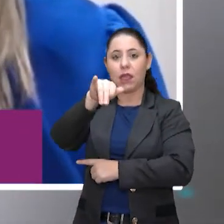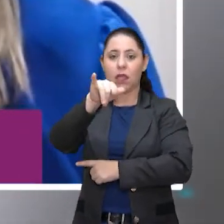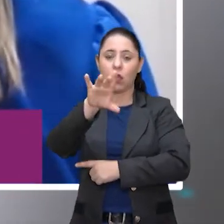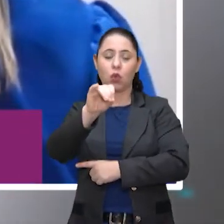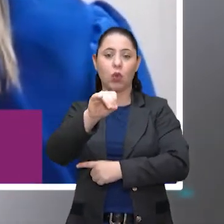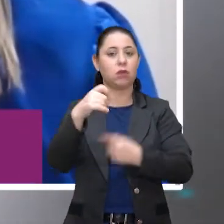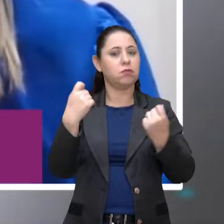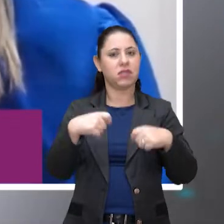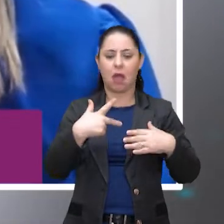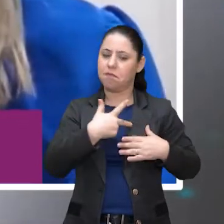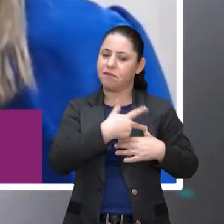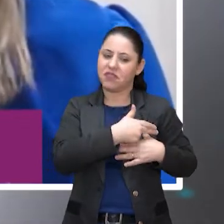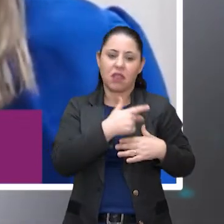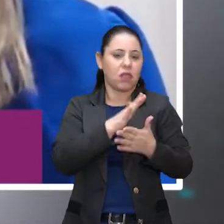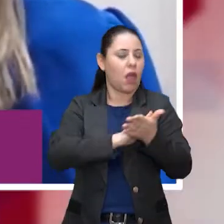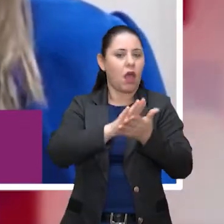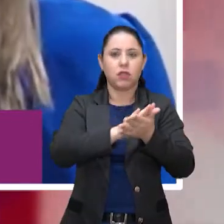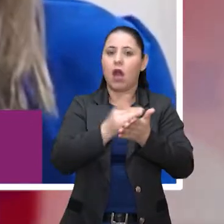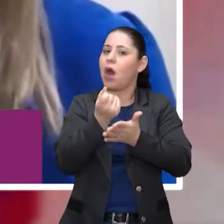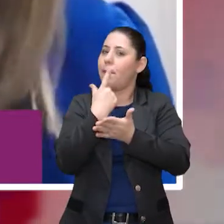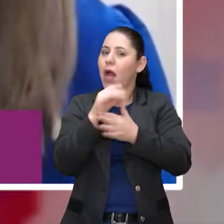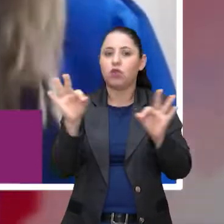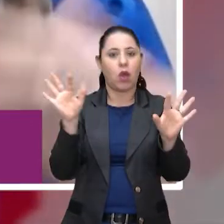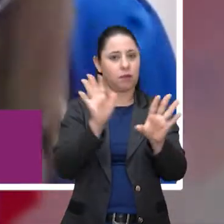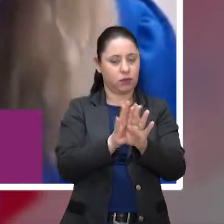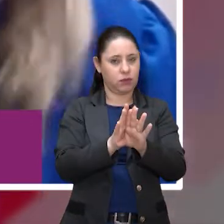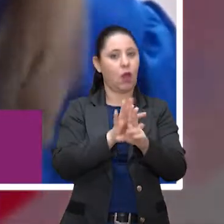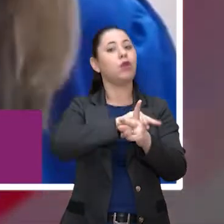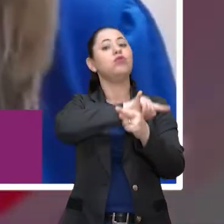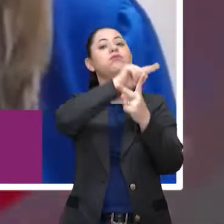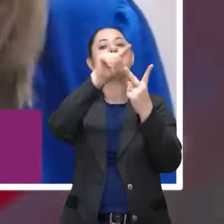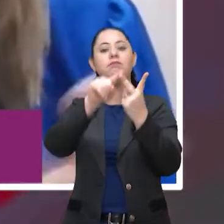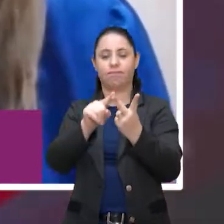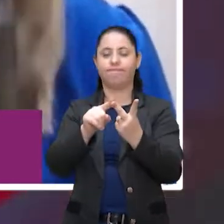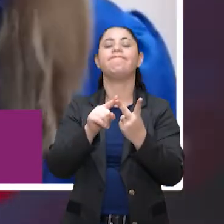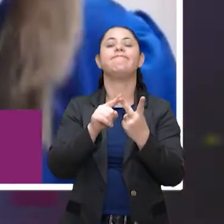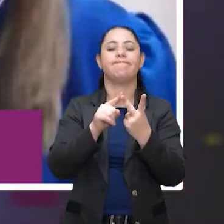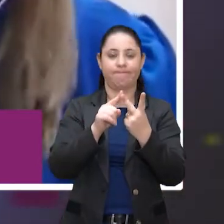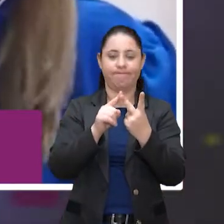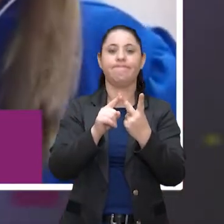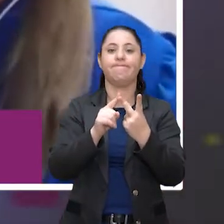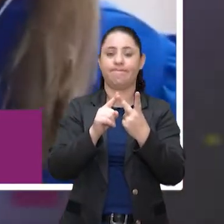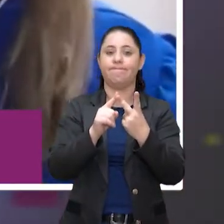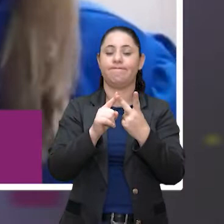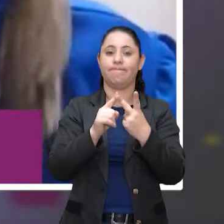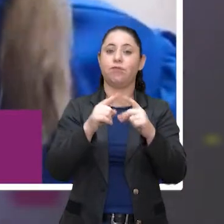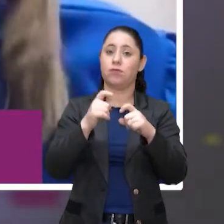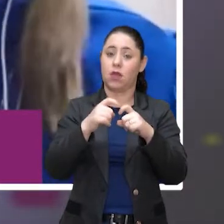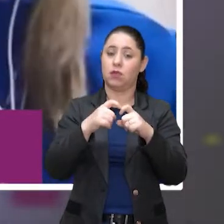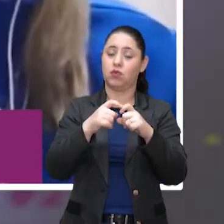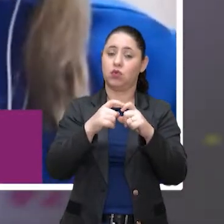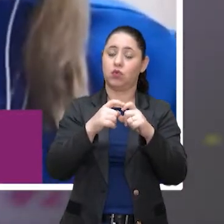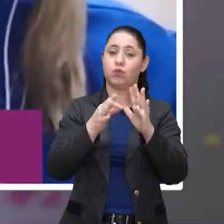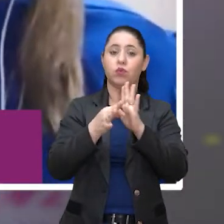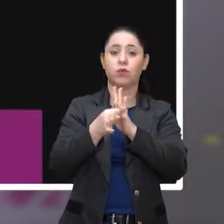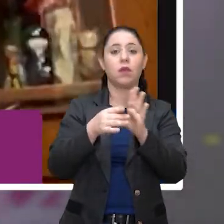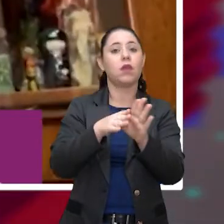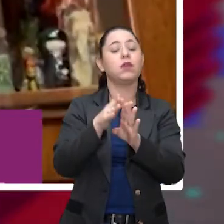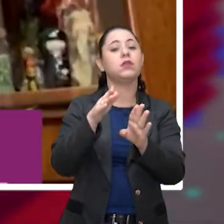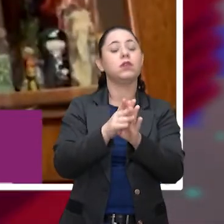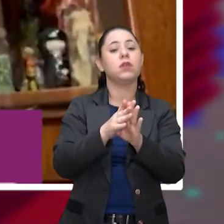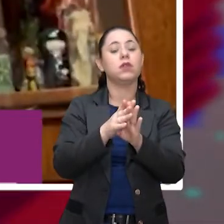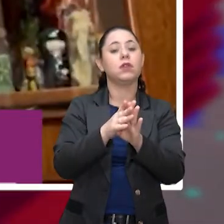para extrair esses nódulos. Tem essa situação também. Tem as duas situações, as duas condições ali médicas. Tem. A